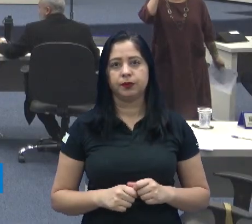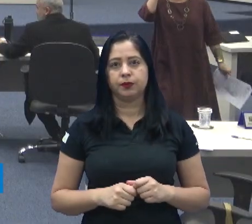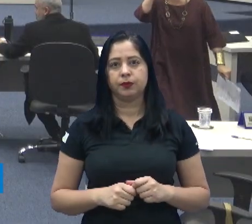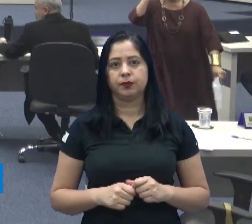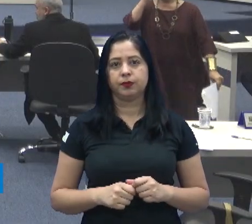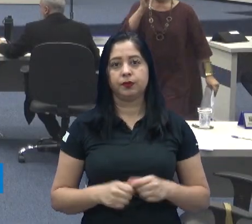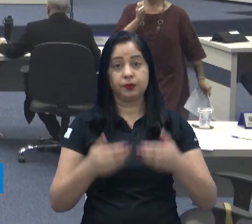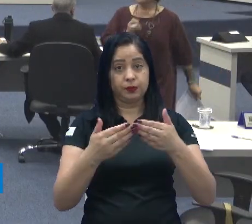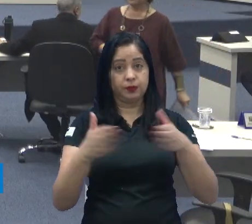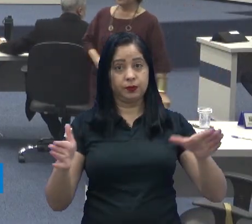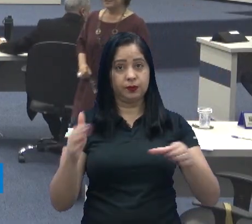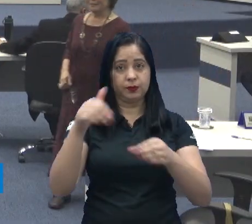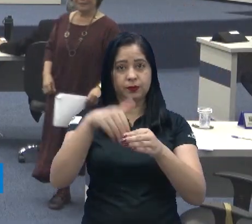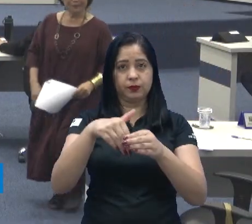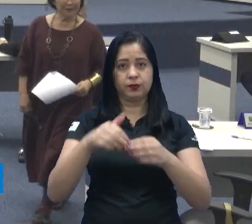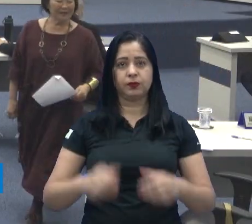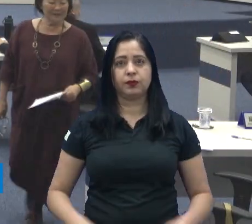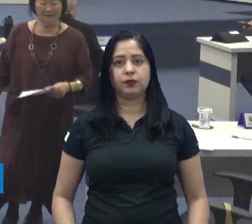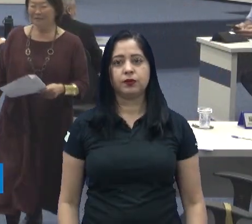Aberta a votação.